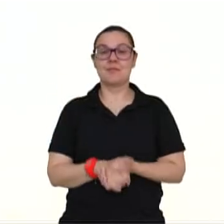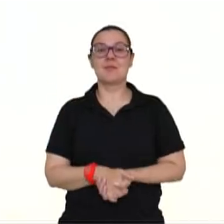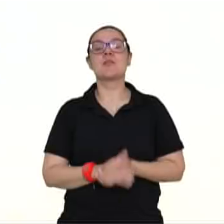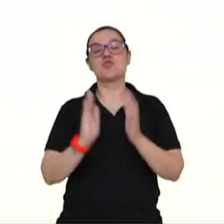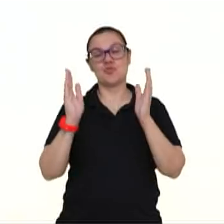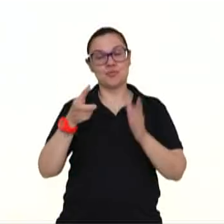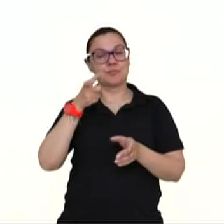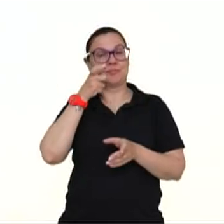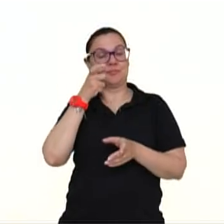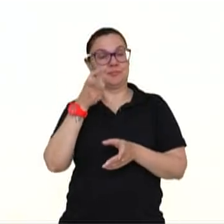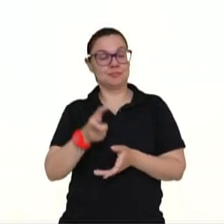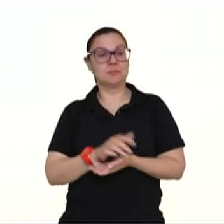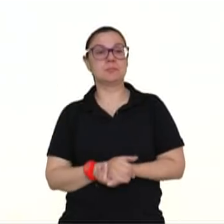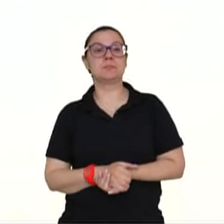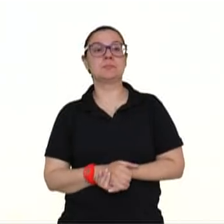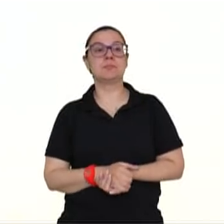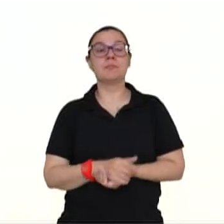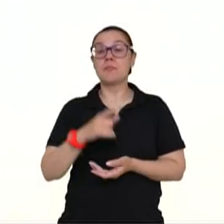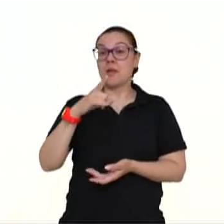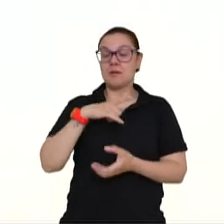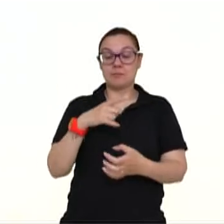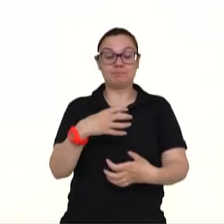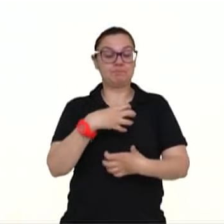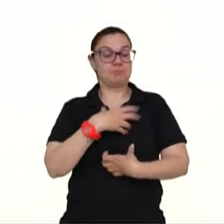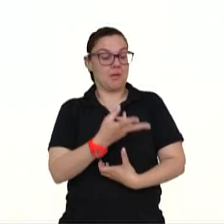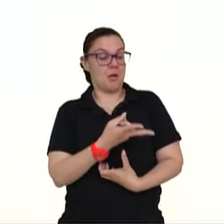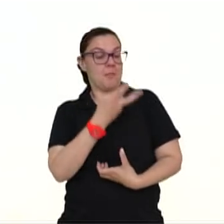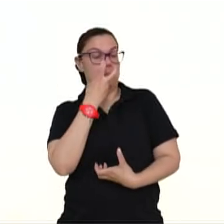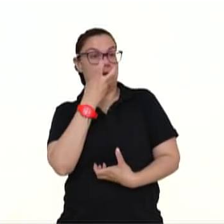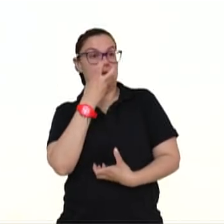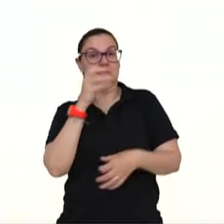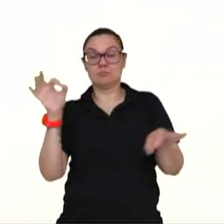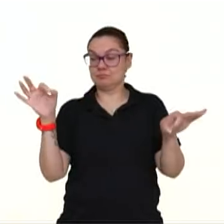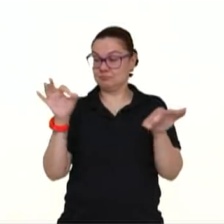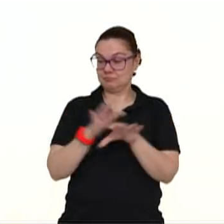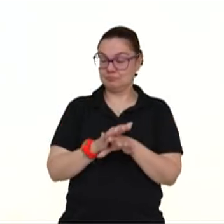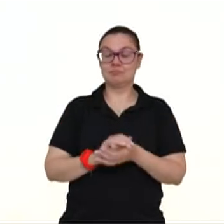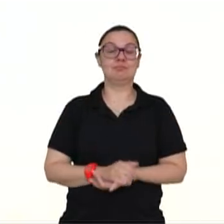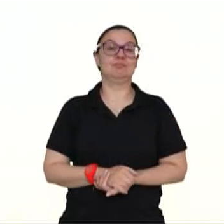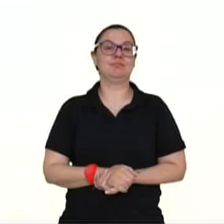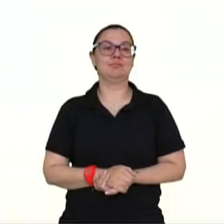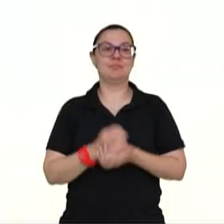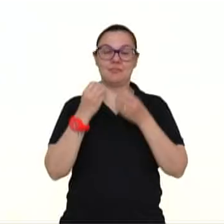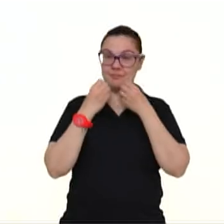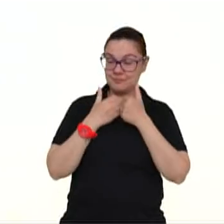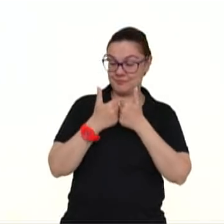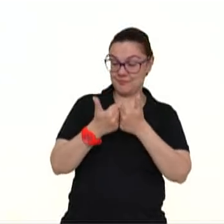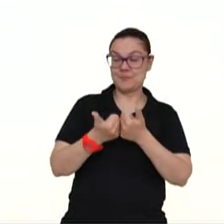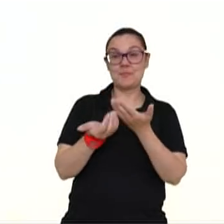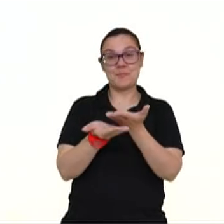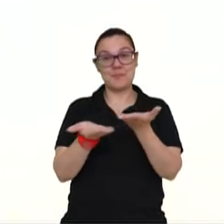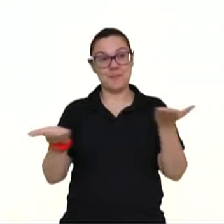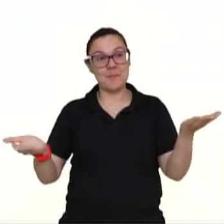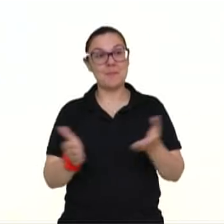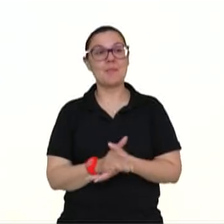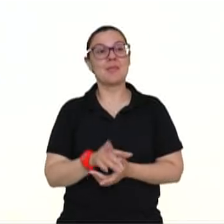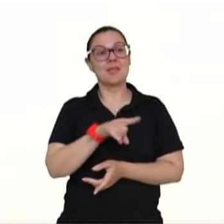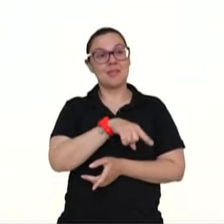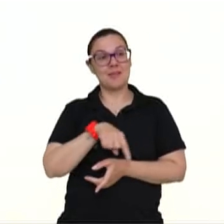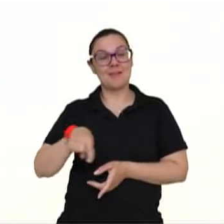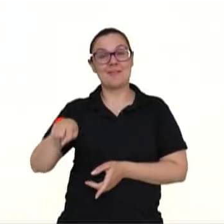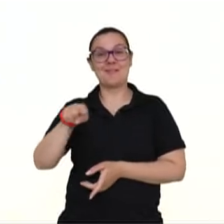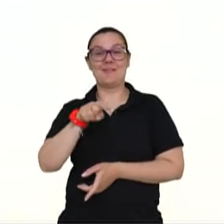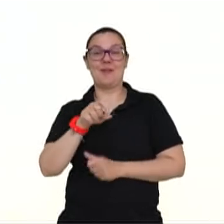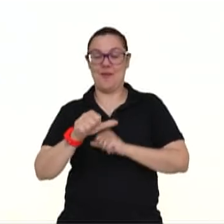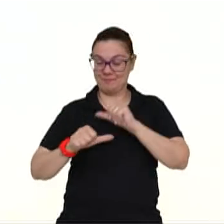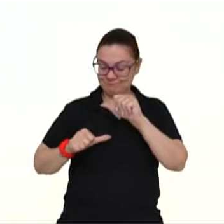já vimos. Ele tem sentido completo. Muito bem, turma. Vocês